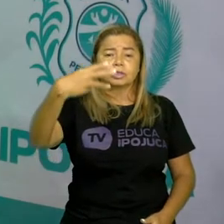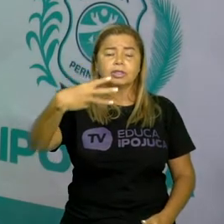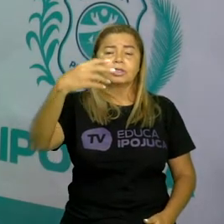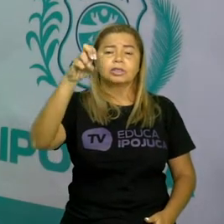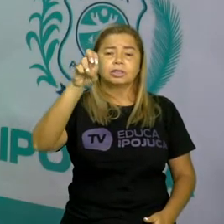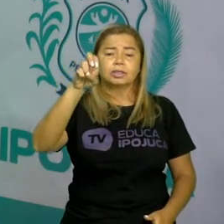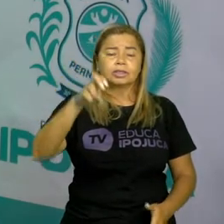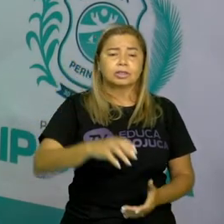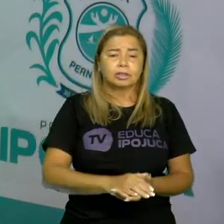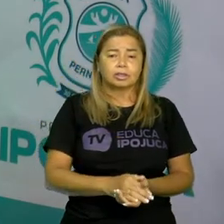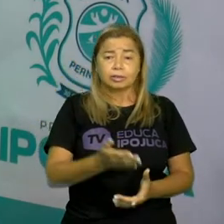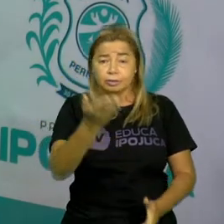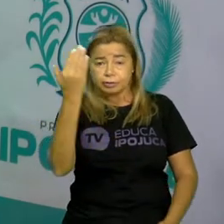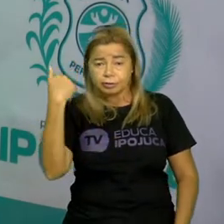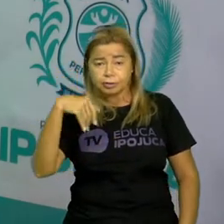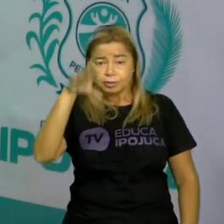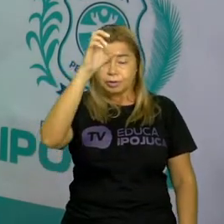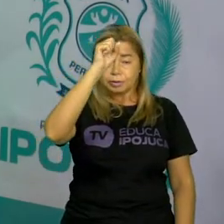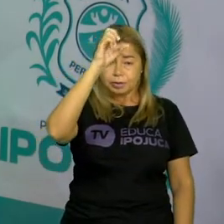235? Vamos ver.